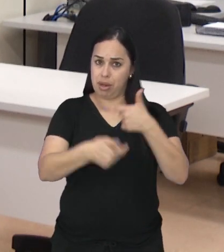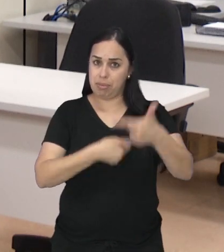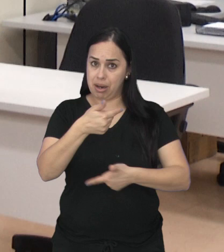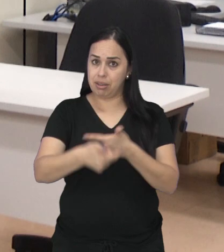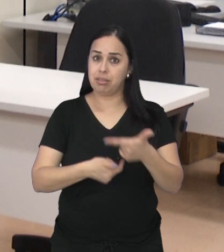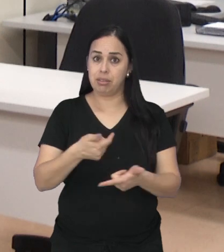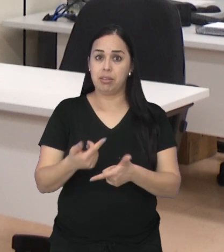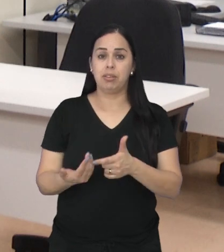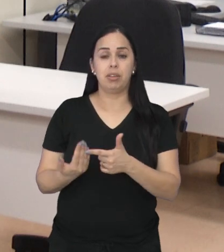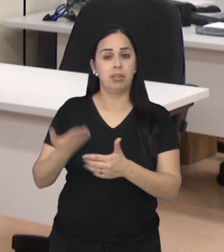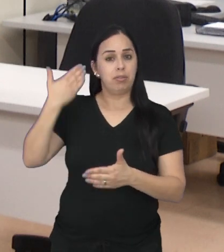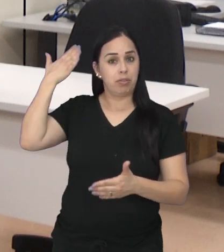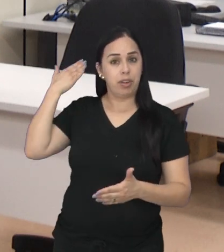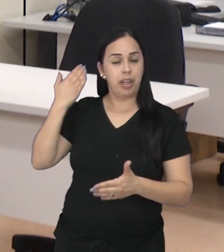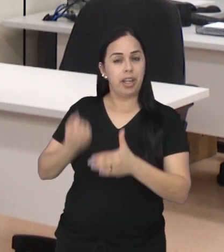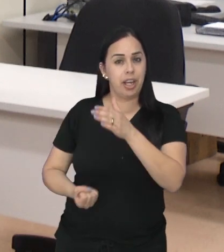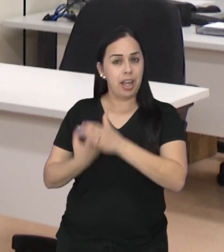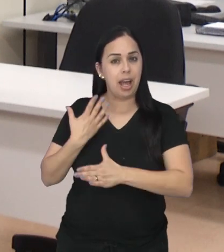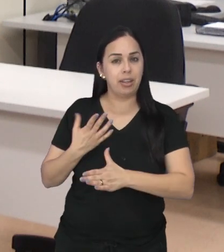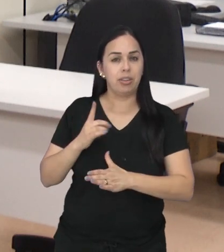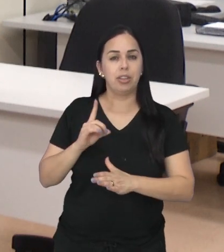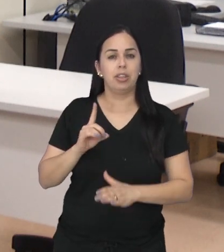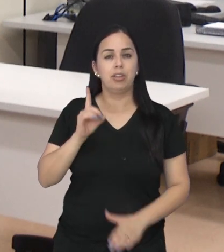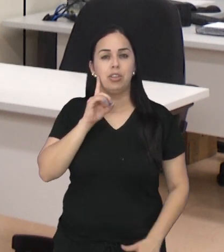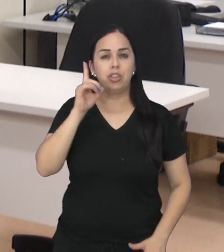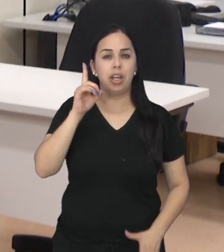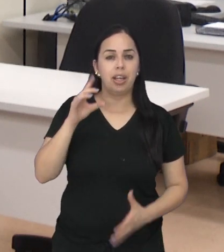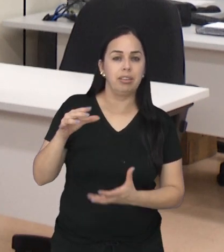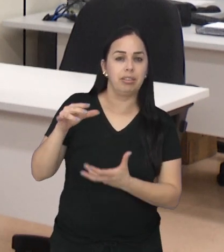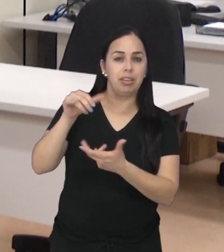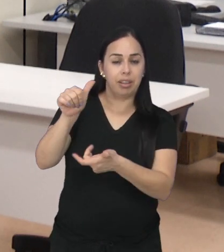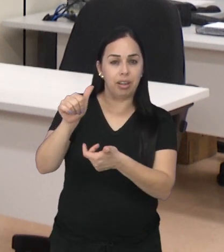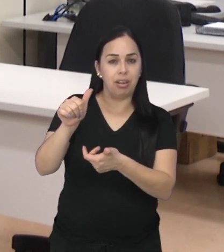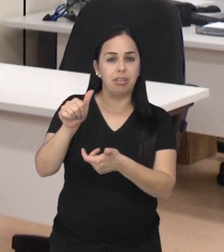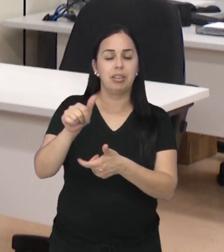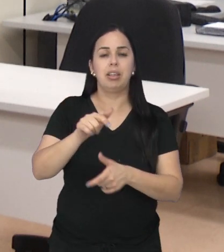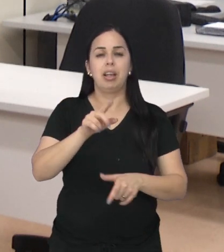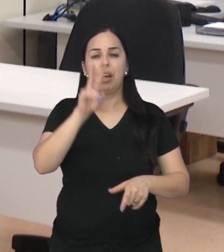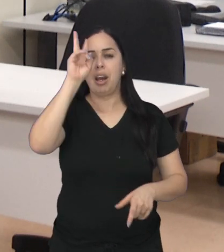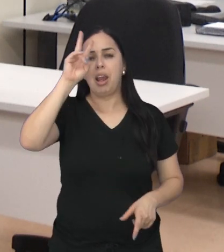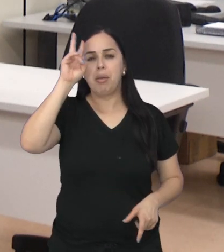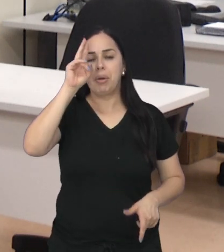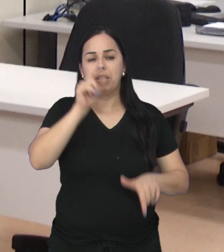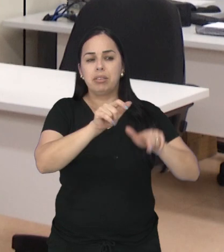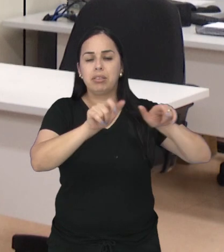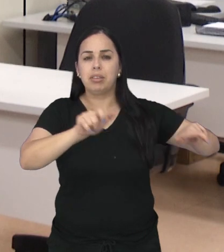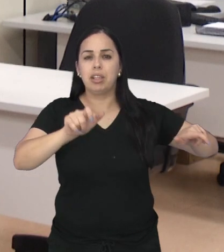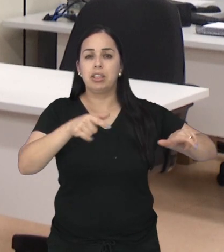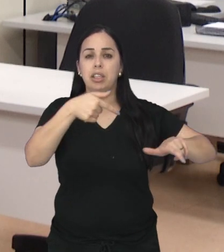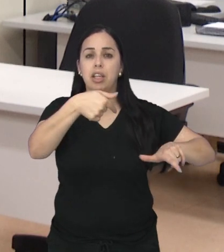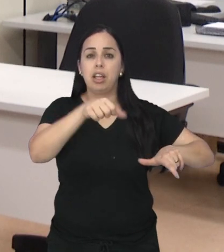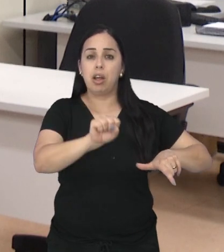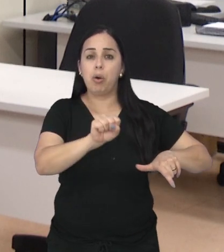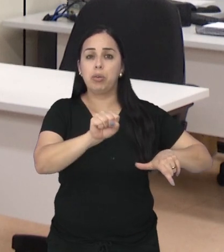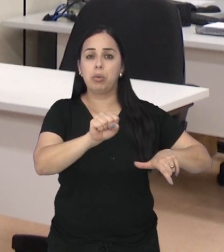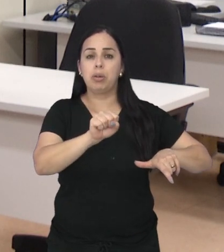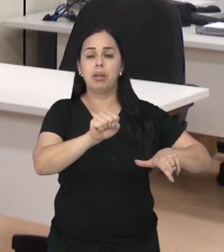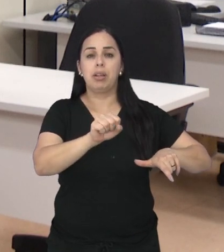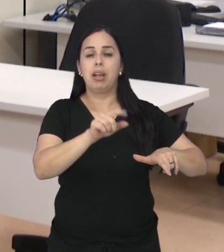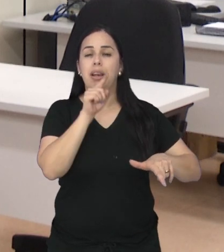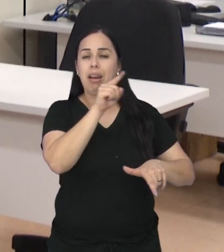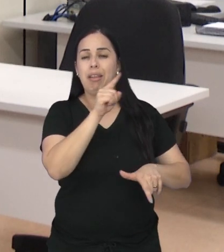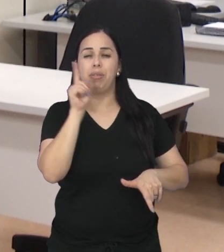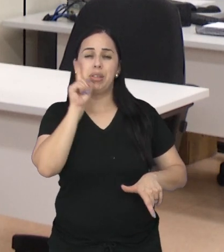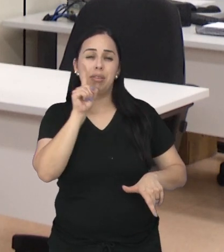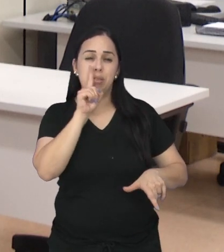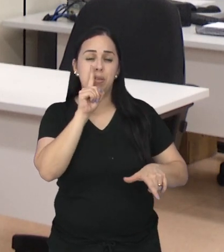A data foi criada pela Organização Internacional do Trabalho em memória aos 78 mineiros que morreram na explosão de uma mina